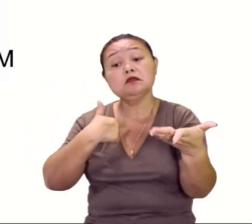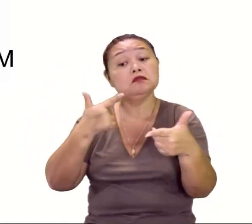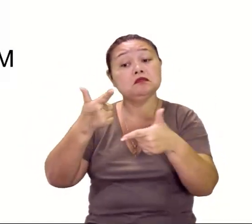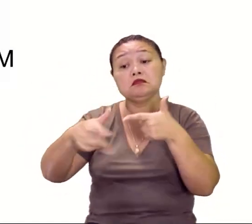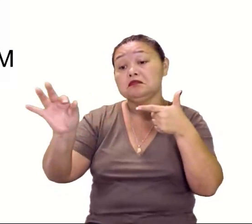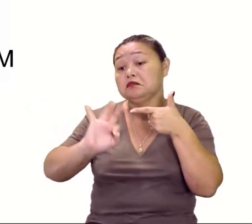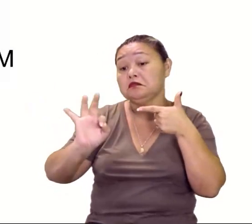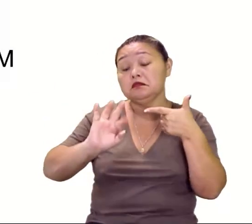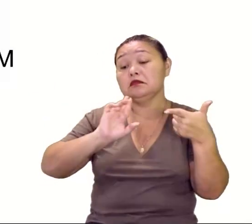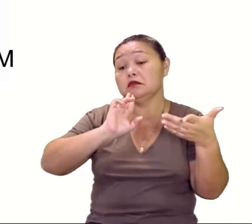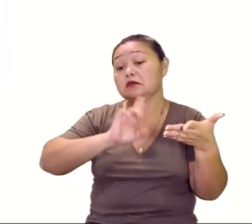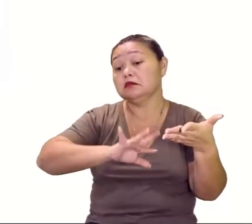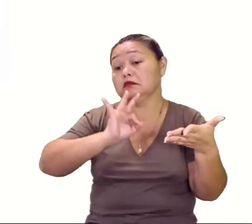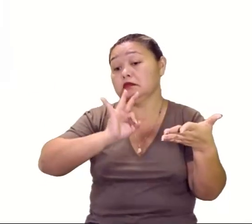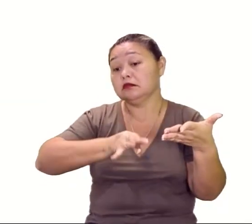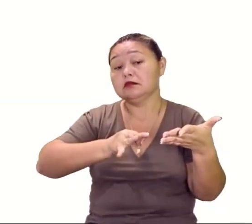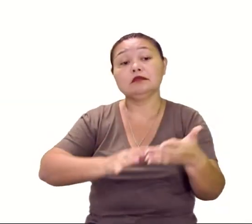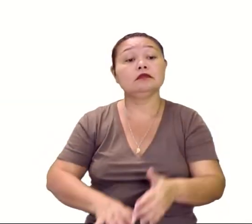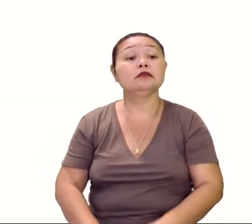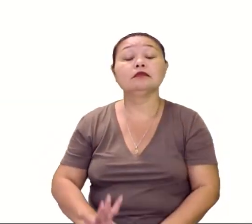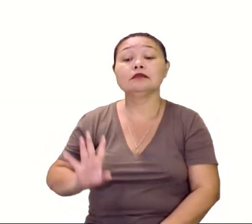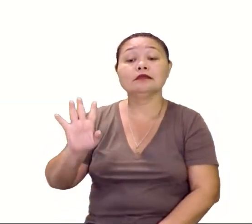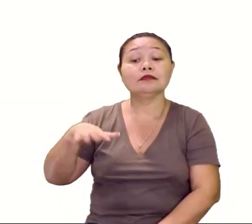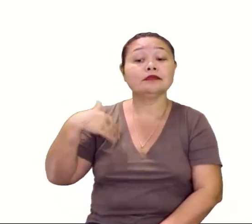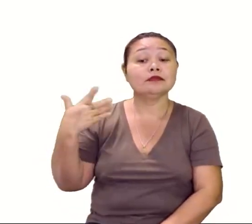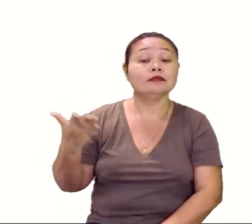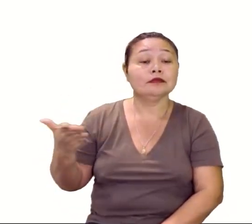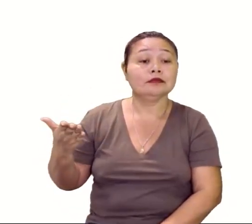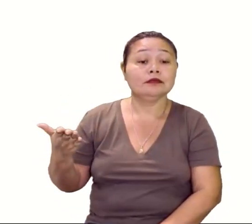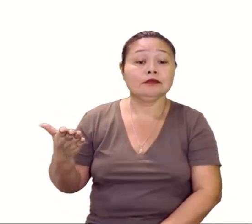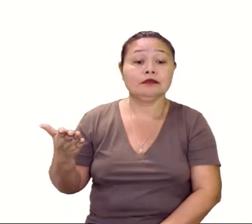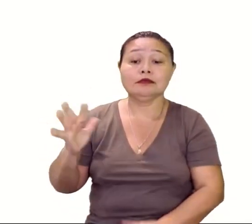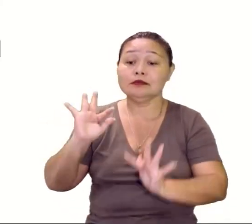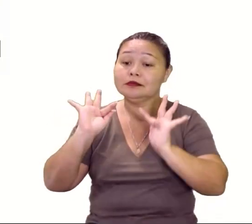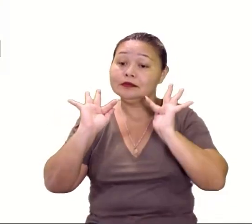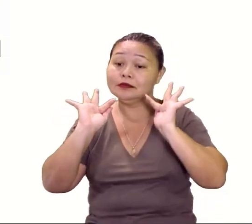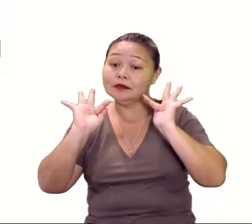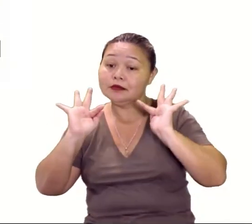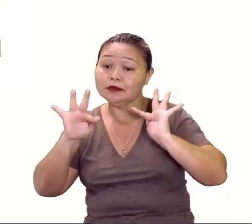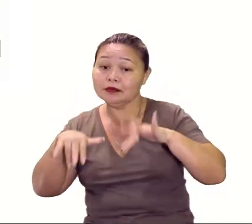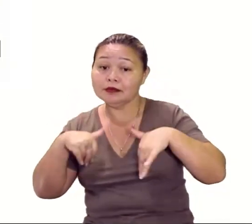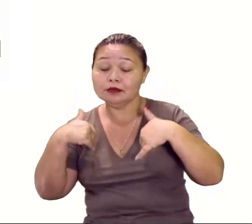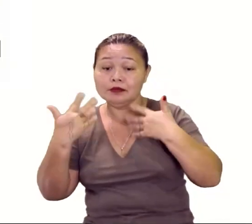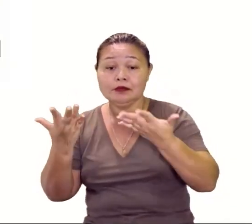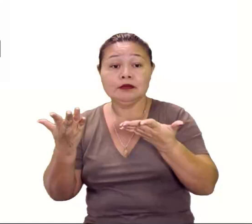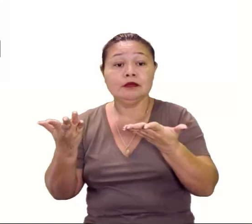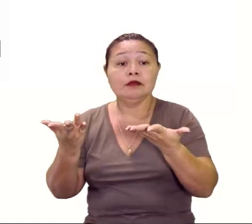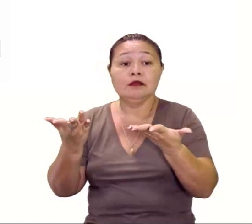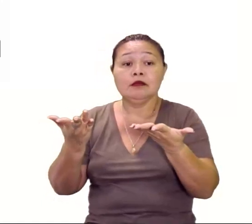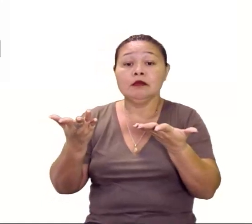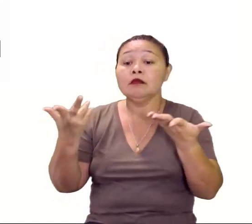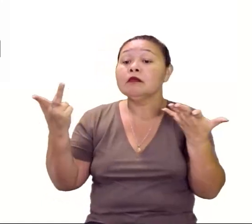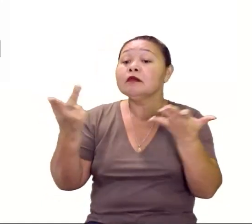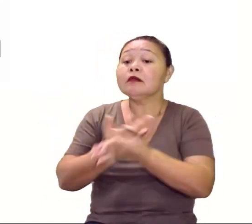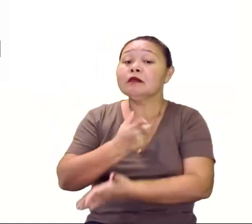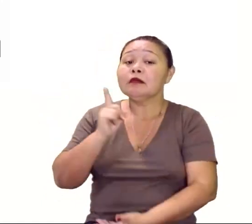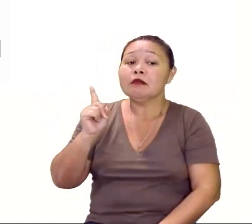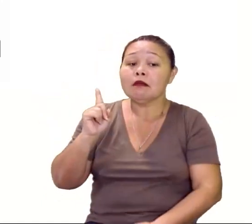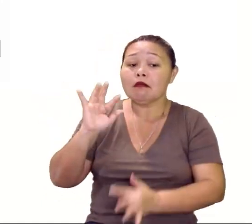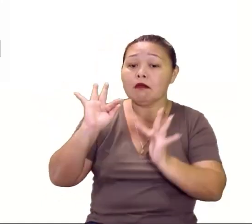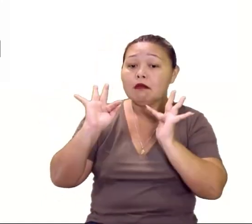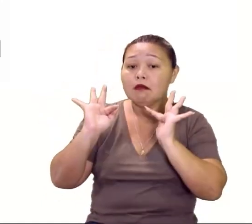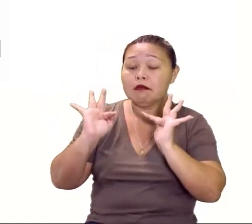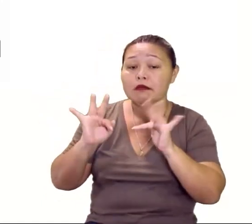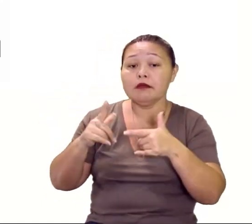forma. Beleza? Beleza. Vamos lá agora ao grande finale, vamos ao desfecho final, né? O que acontece? No final,